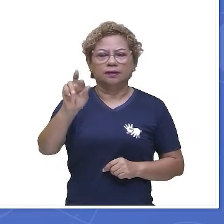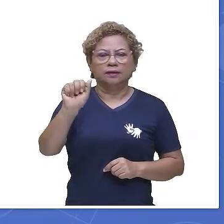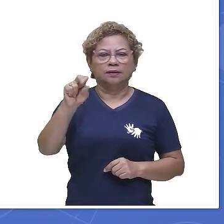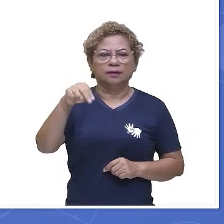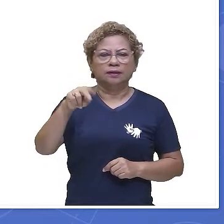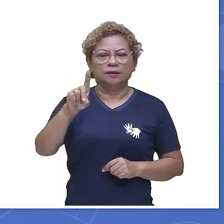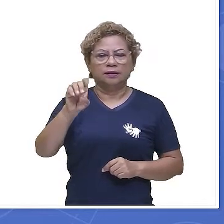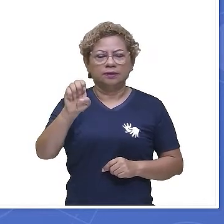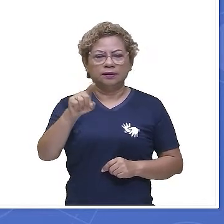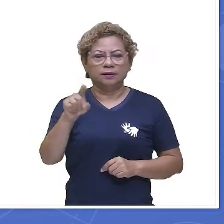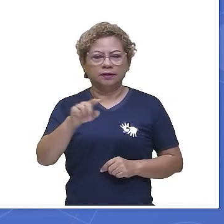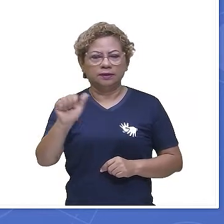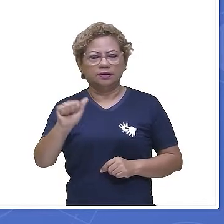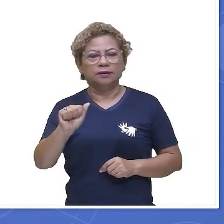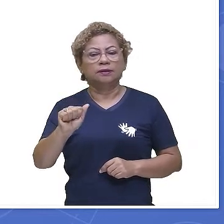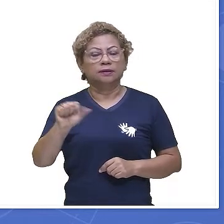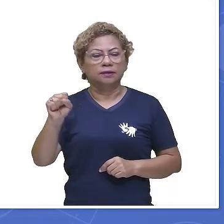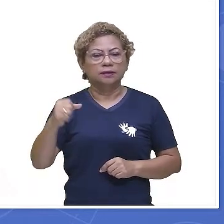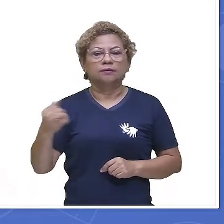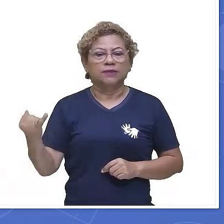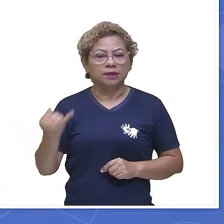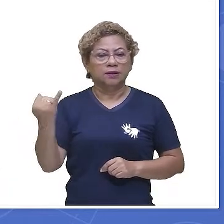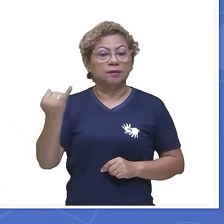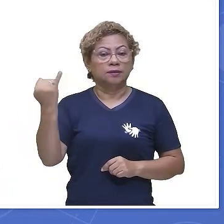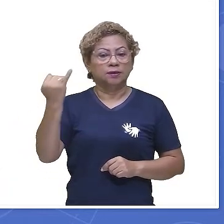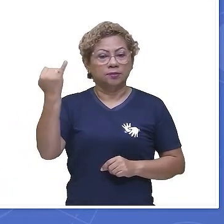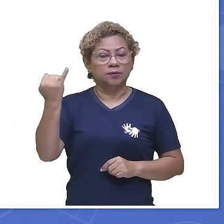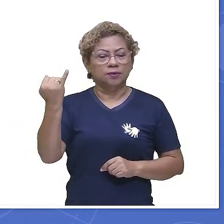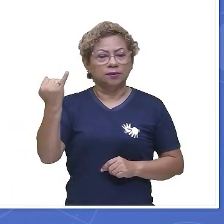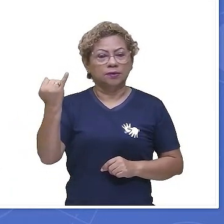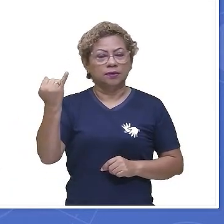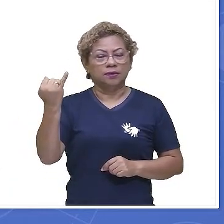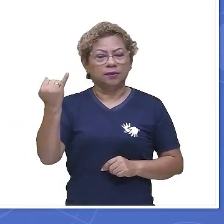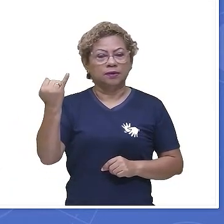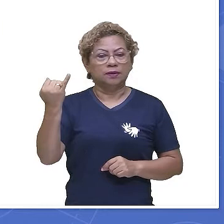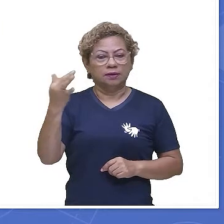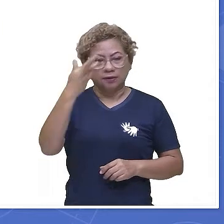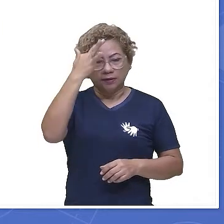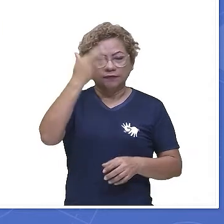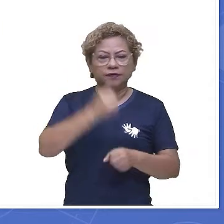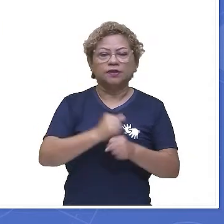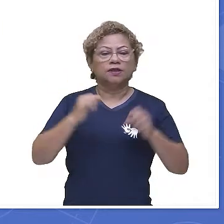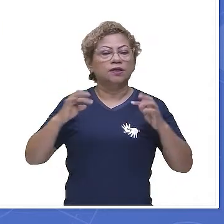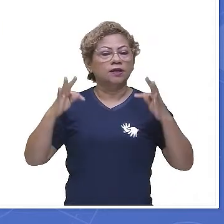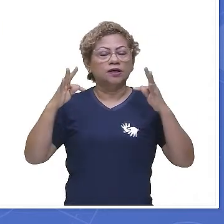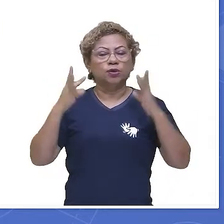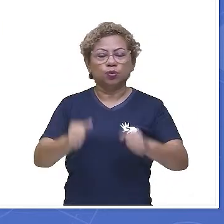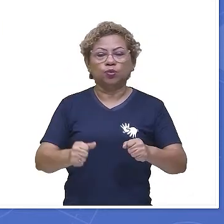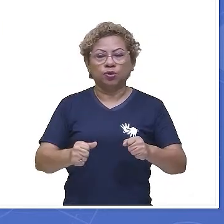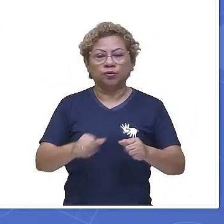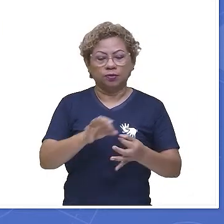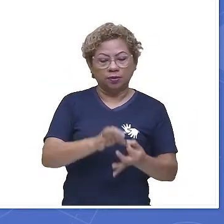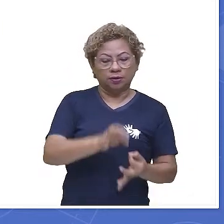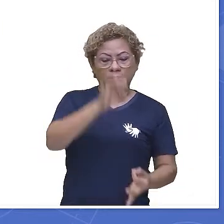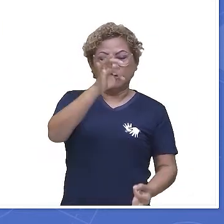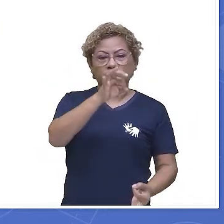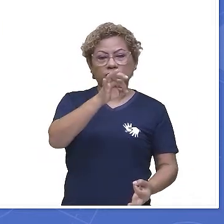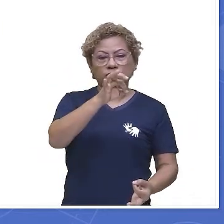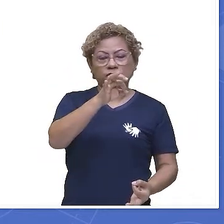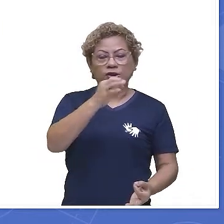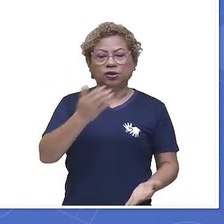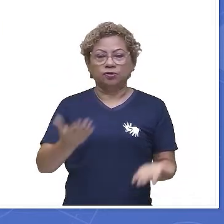na ciência. O conceito científico para a grandeza é tudo aquilo que pode ser medido, tudo aquilo que pode